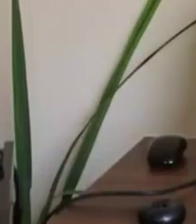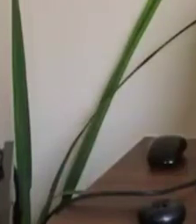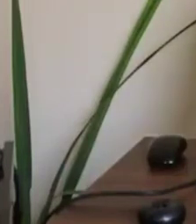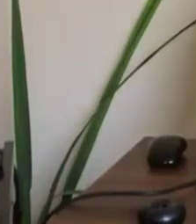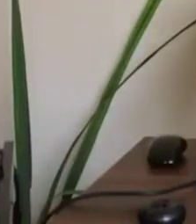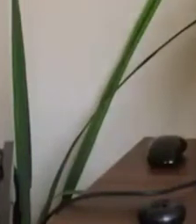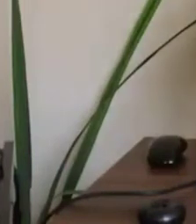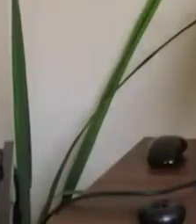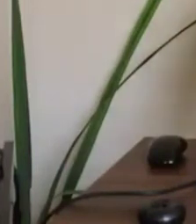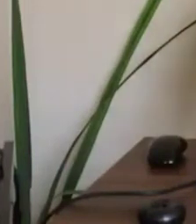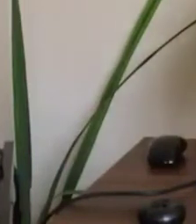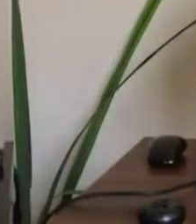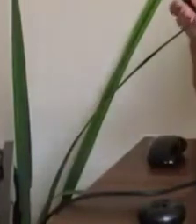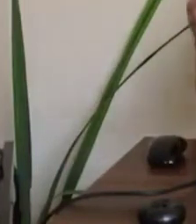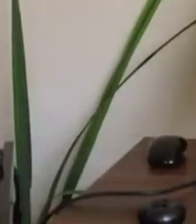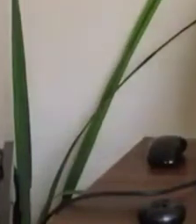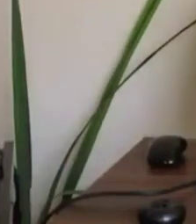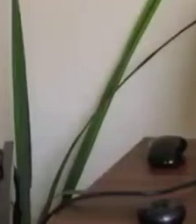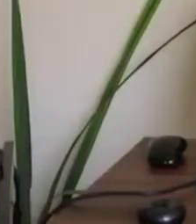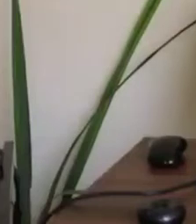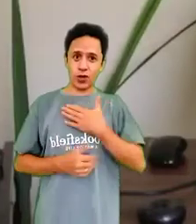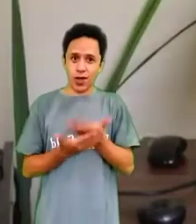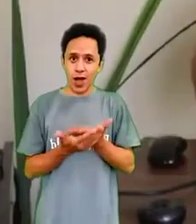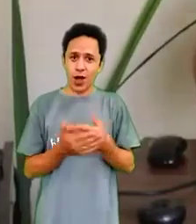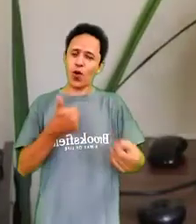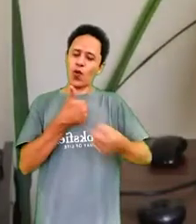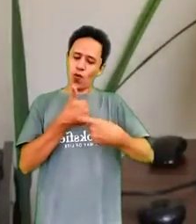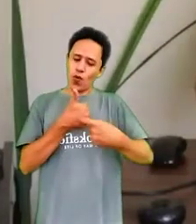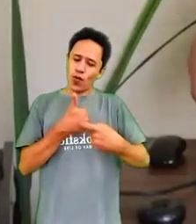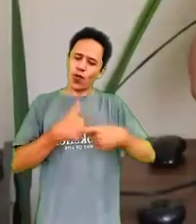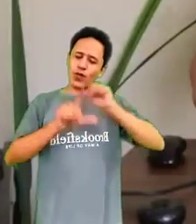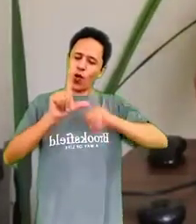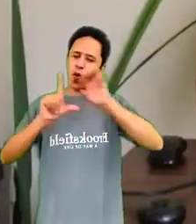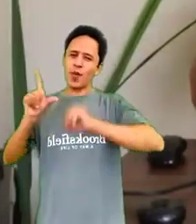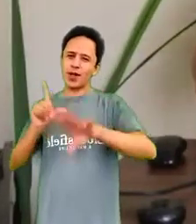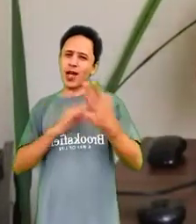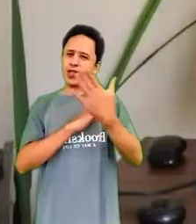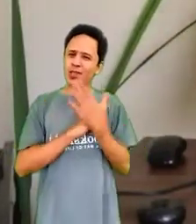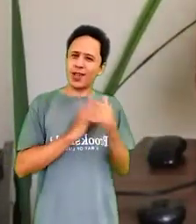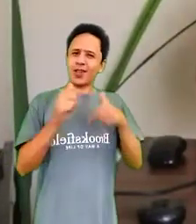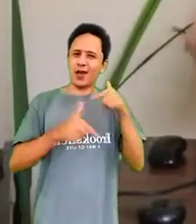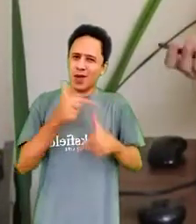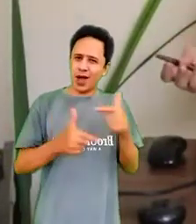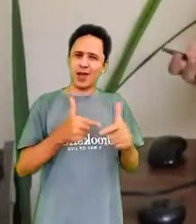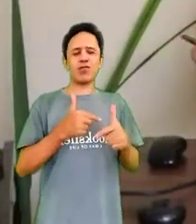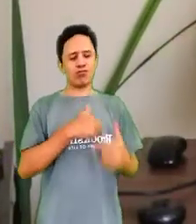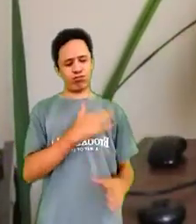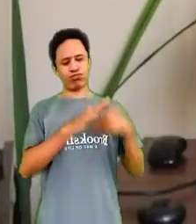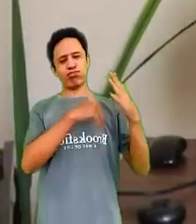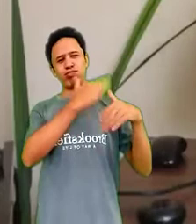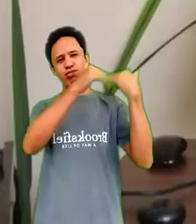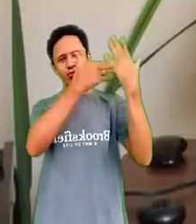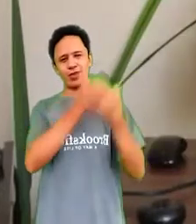texto desses. Claro que também tem aquele pedido de sempre. Gostou da aula? Curte, compartilha, fortalece nosso trabalho